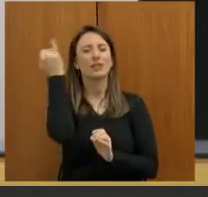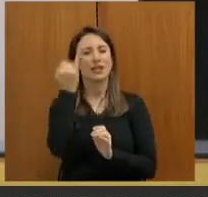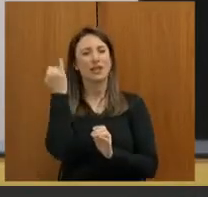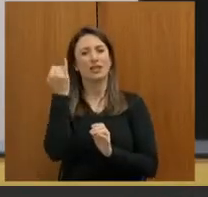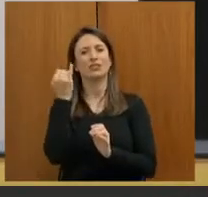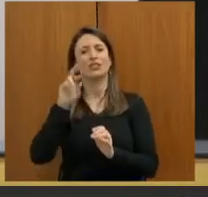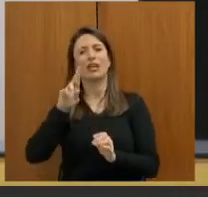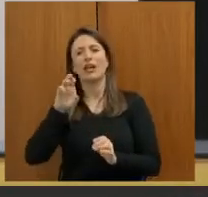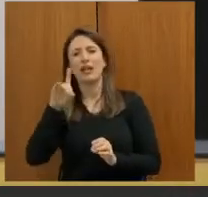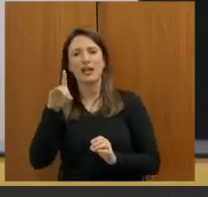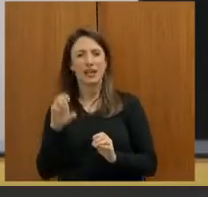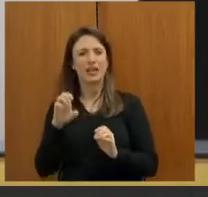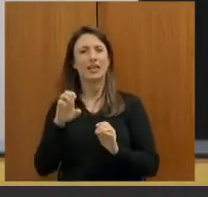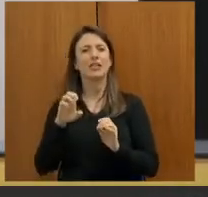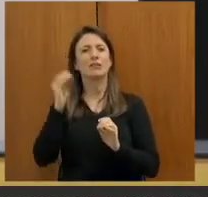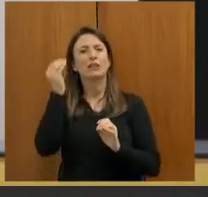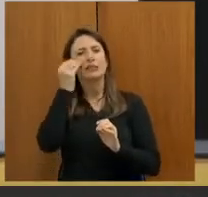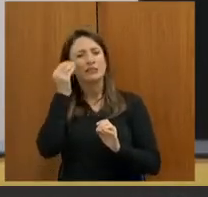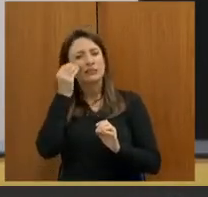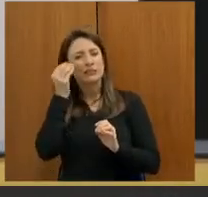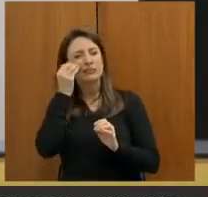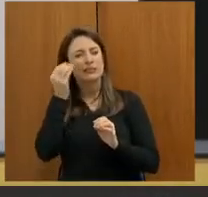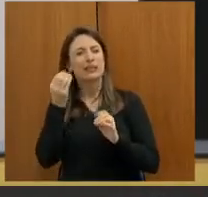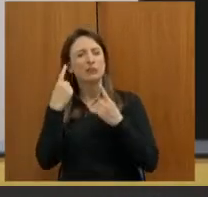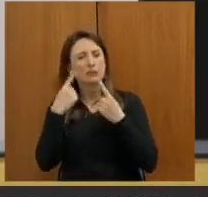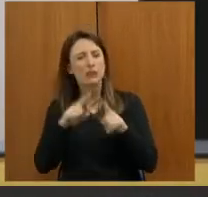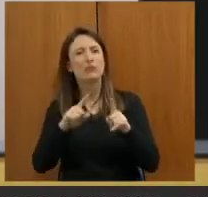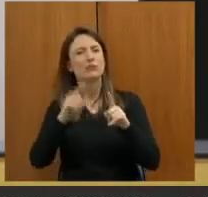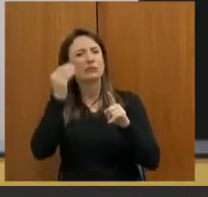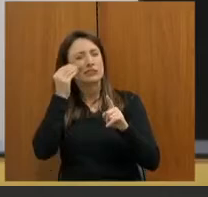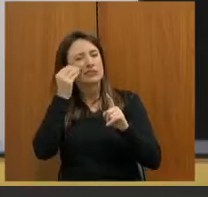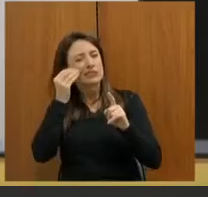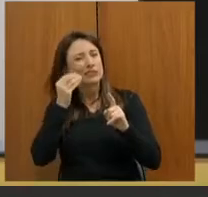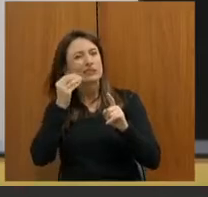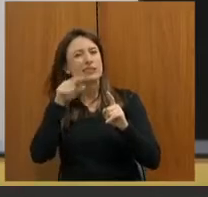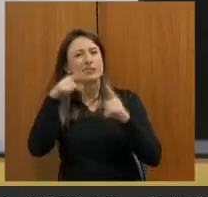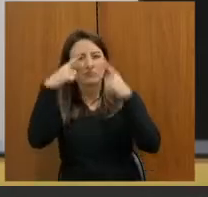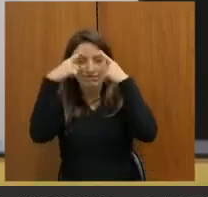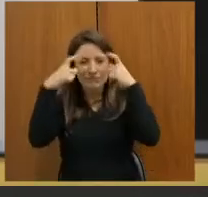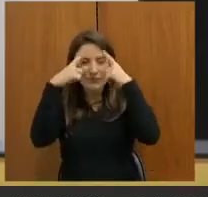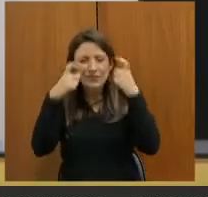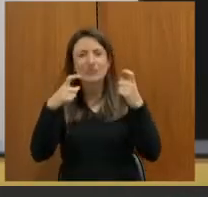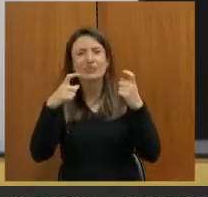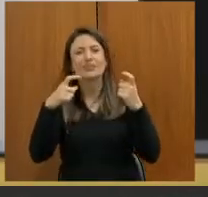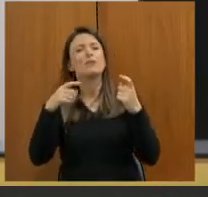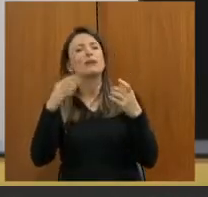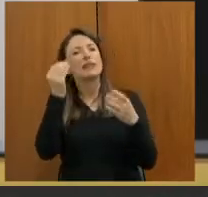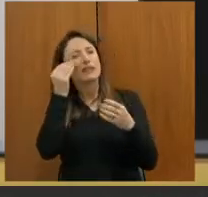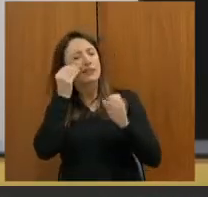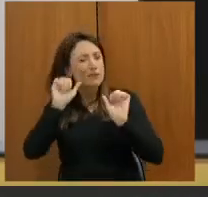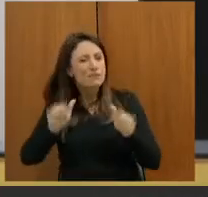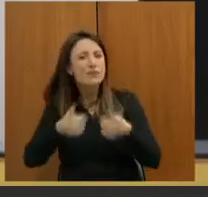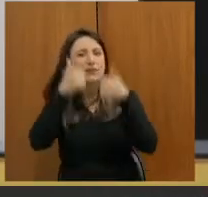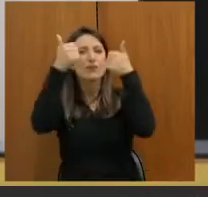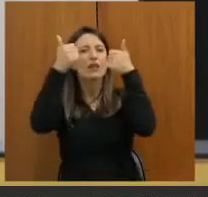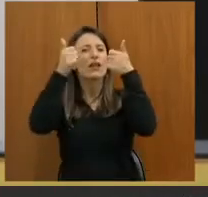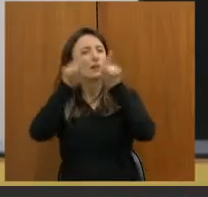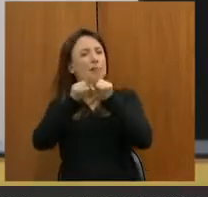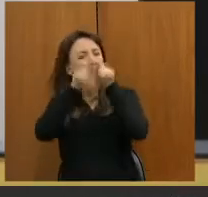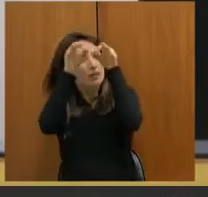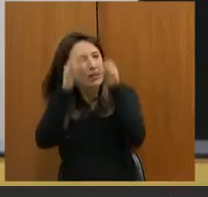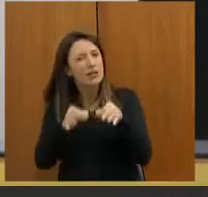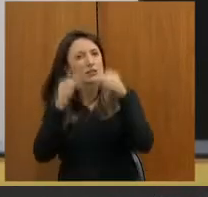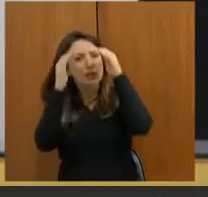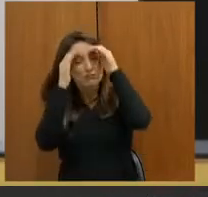complexa de enfrentamento de necessidade de melhorias para evoluirmos e garantimos de fato